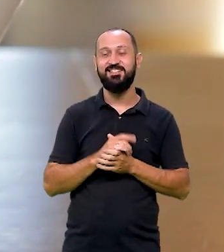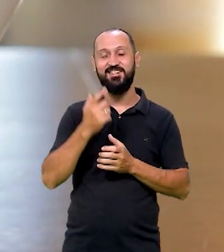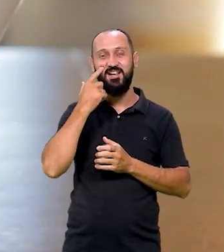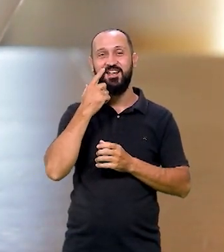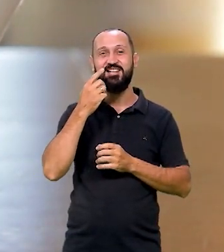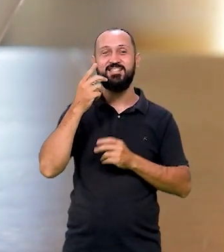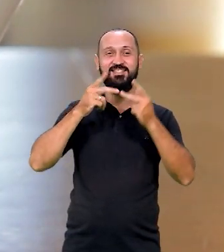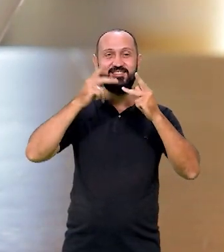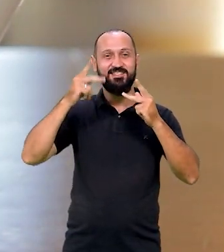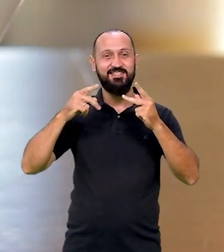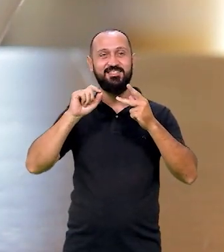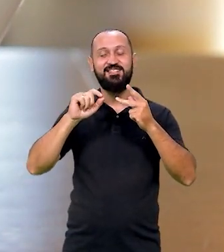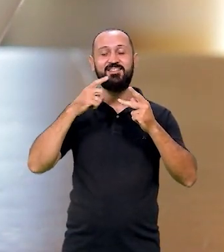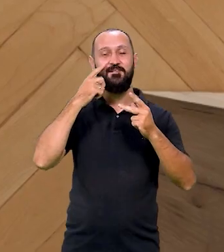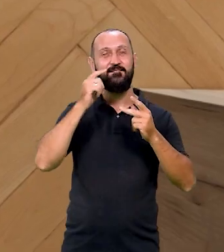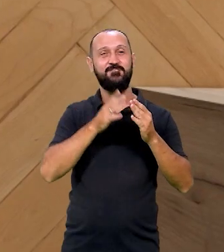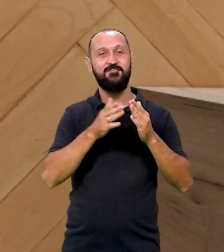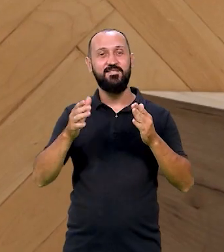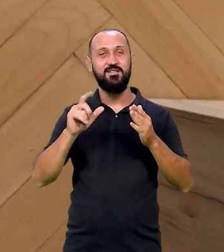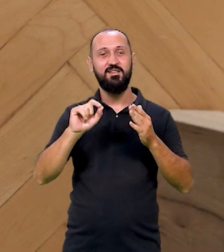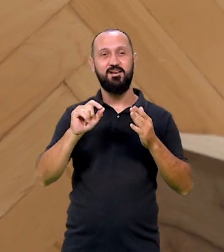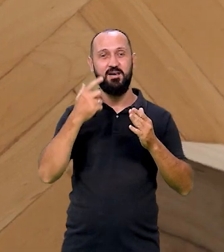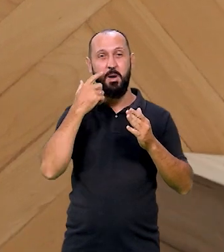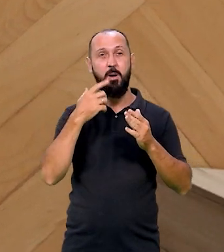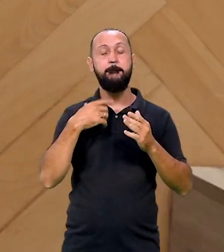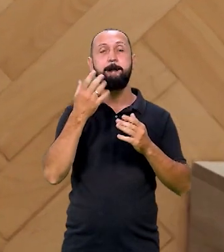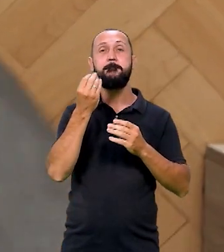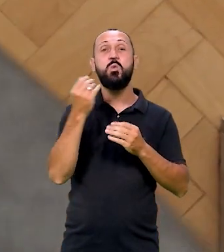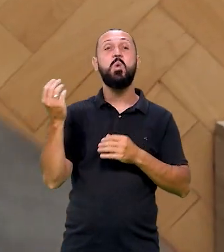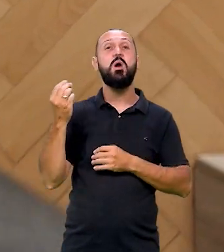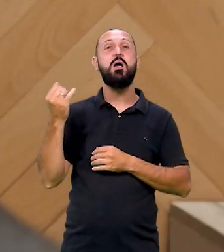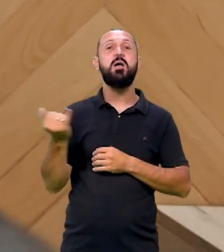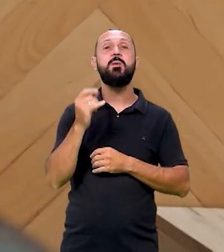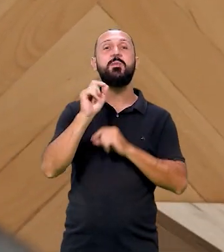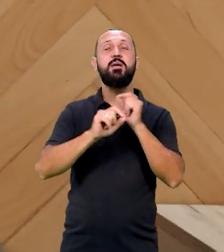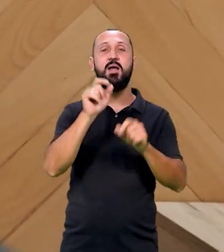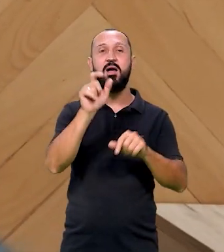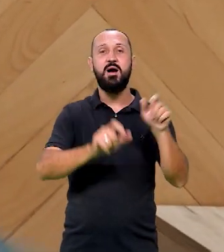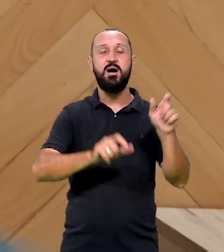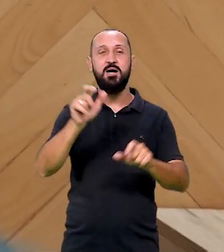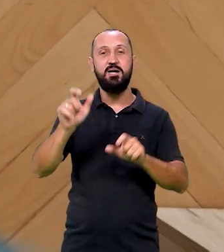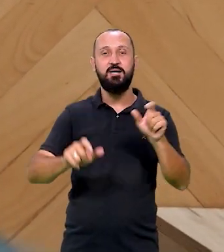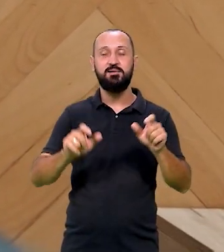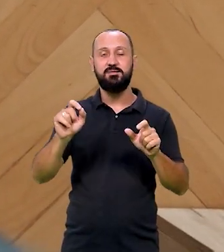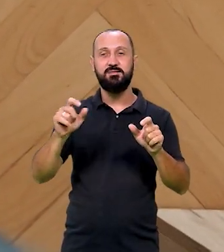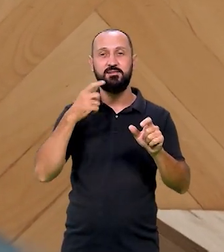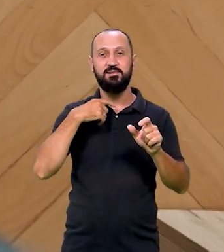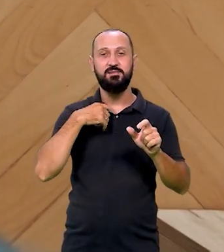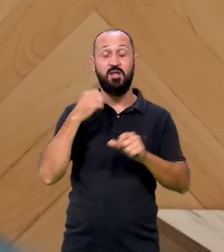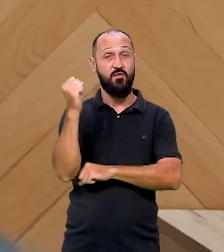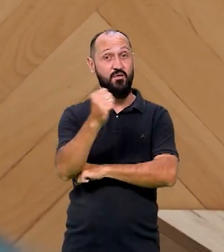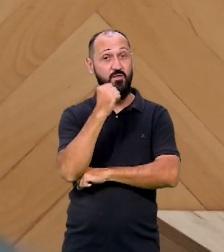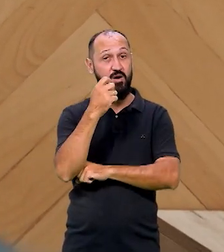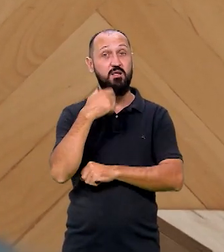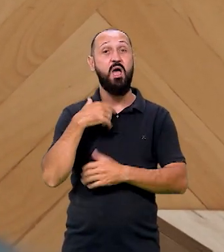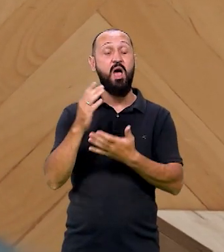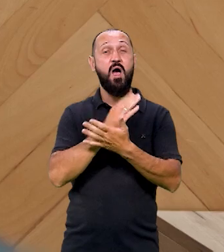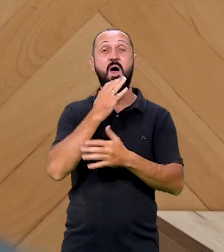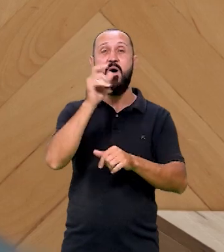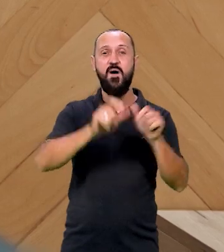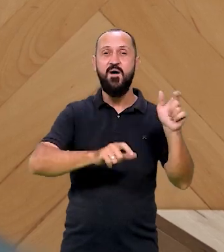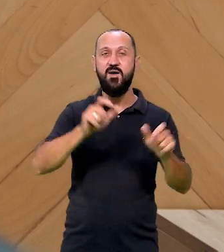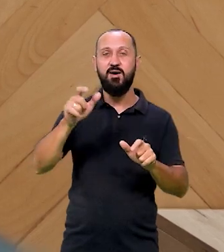muito comum, né, Ana, aquele pessoal que já vou tirar o carboidrato, vou cortar arroz, vou cortar tudo, vou viver